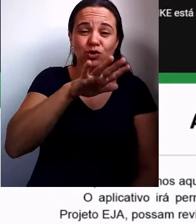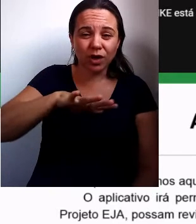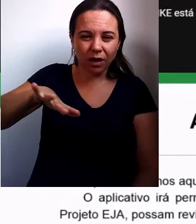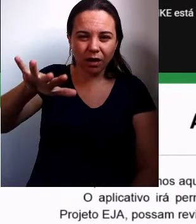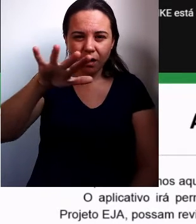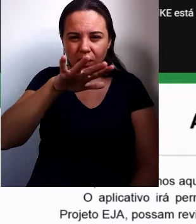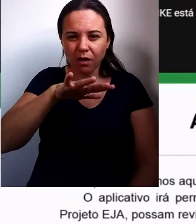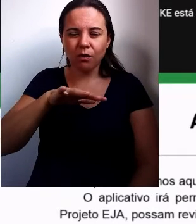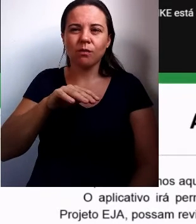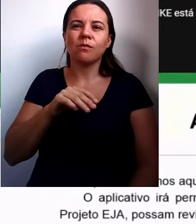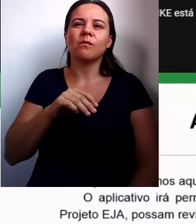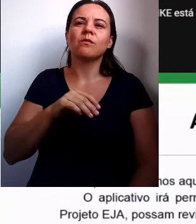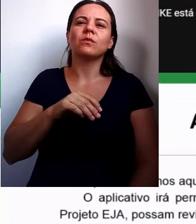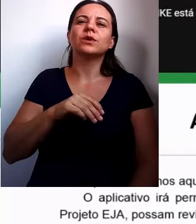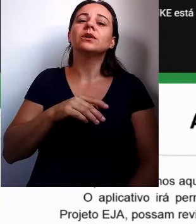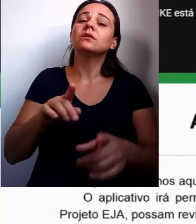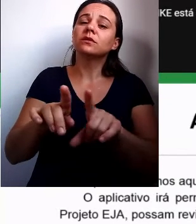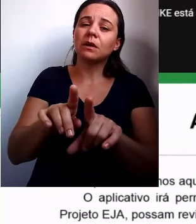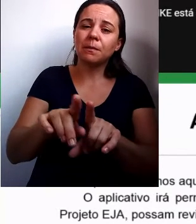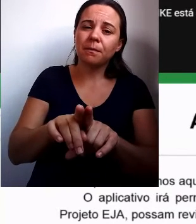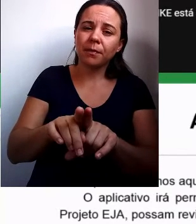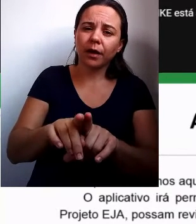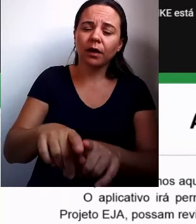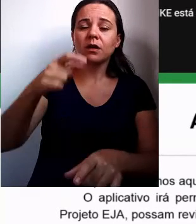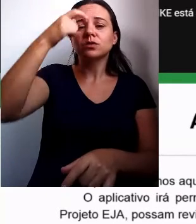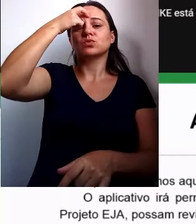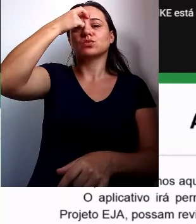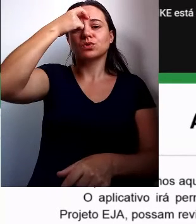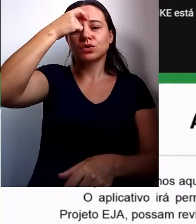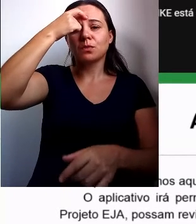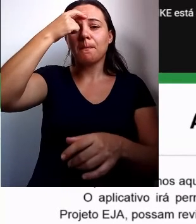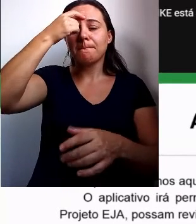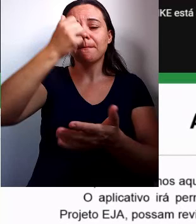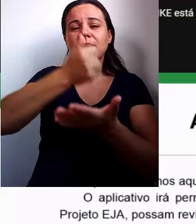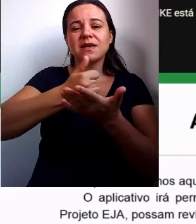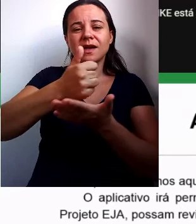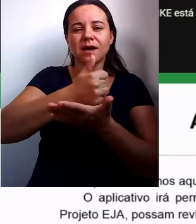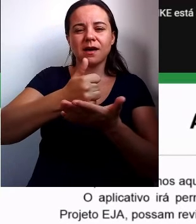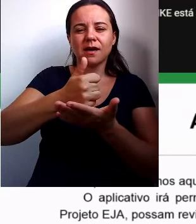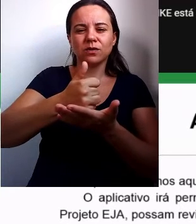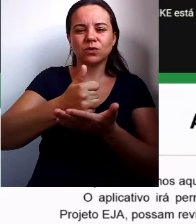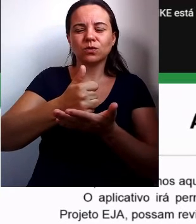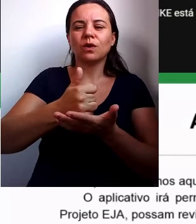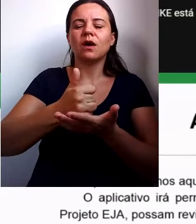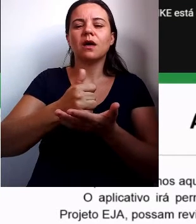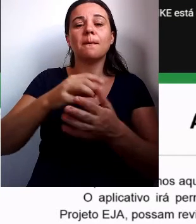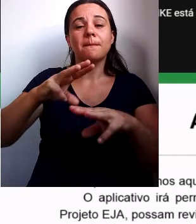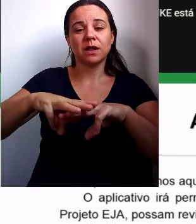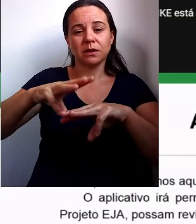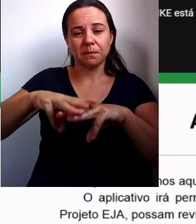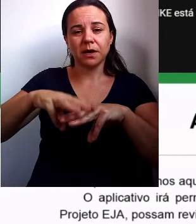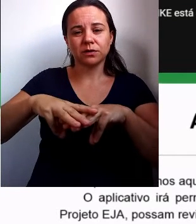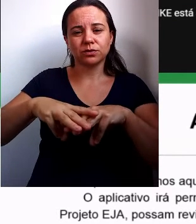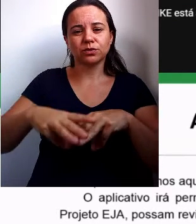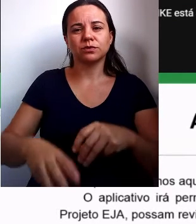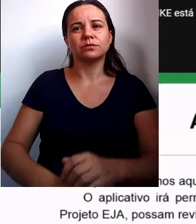geral, né? E basicamente tudo esse raciocínio lógico baseado na matemática, né?